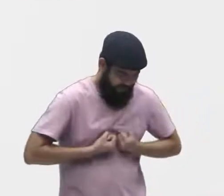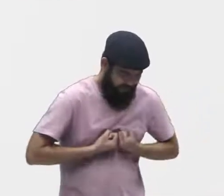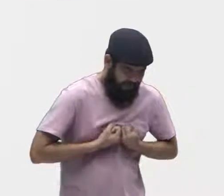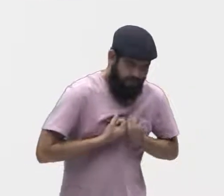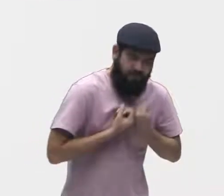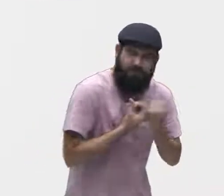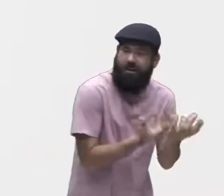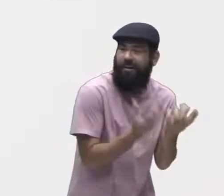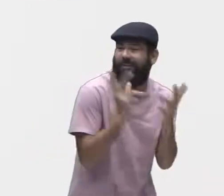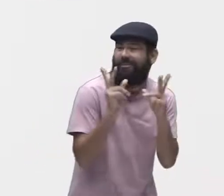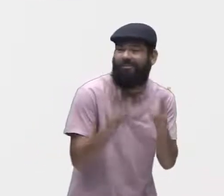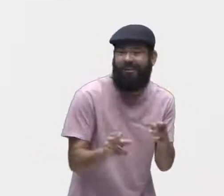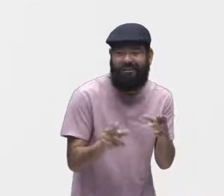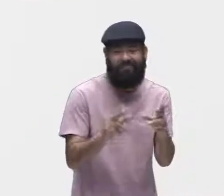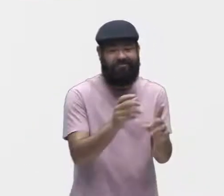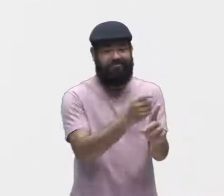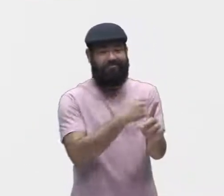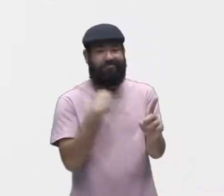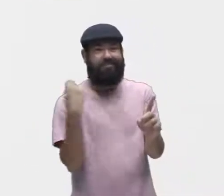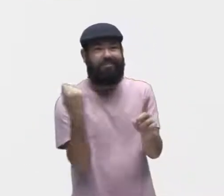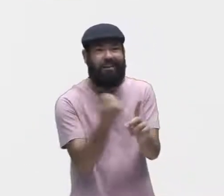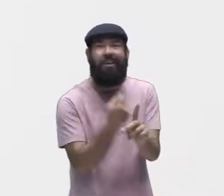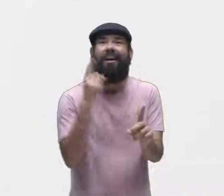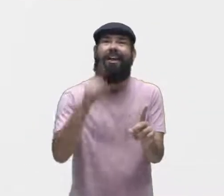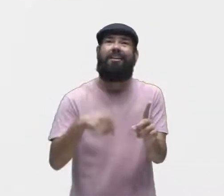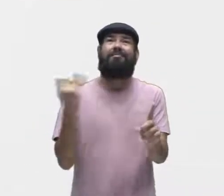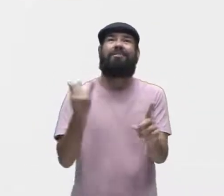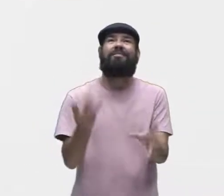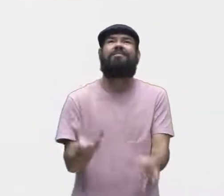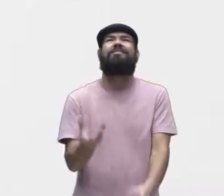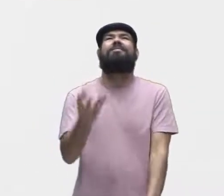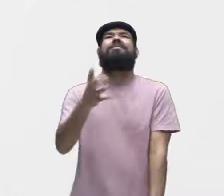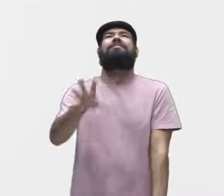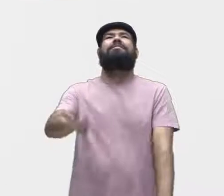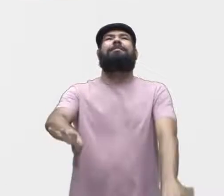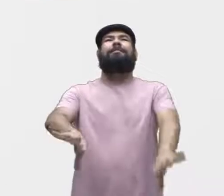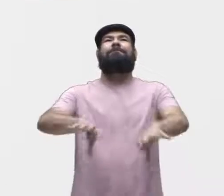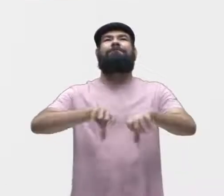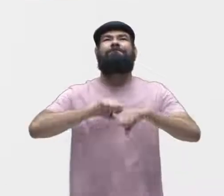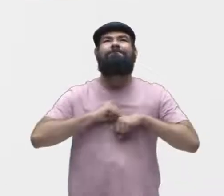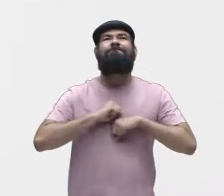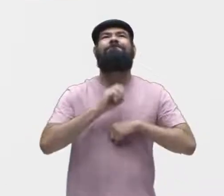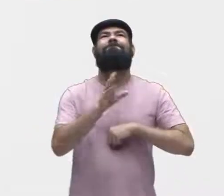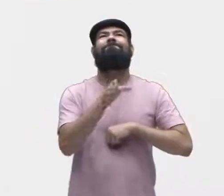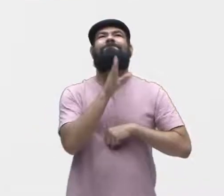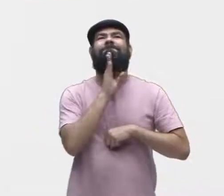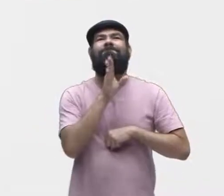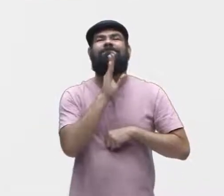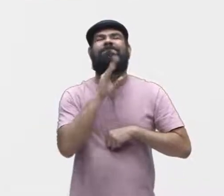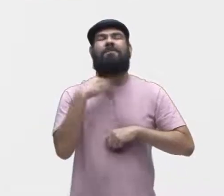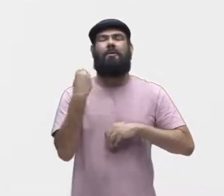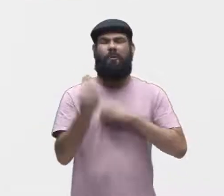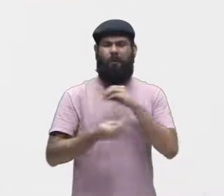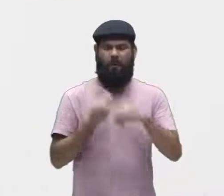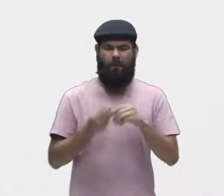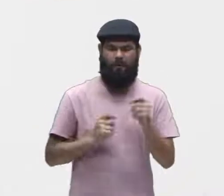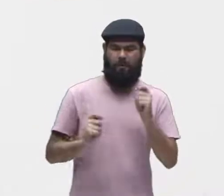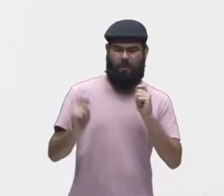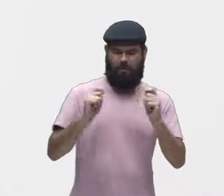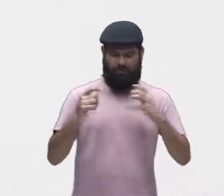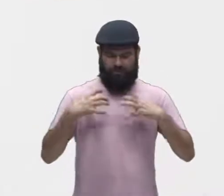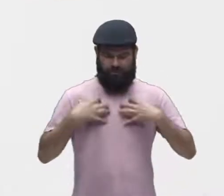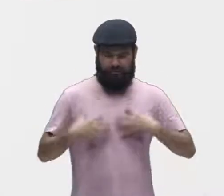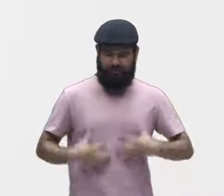é muito importante a gente reconhecer e como elas nos impactam no nosso dia a dia. Porque, assim, se